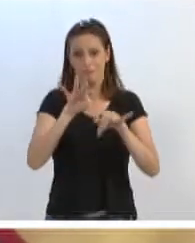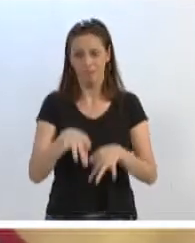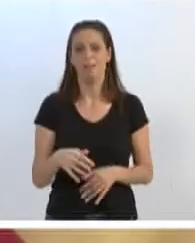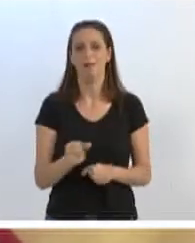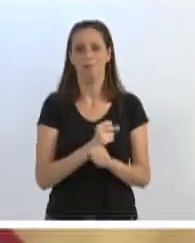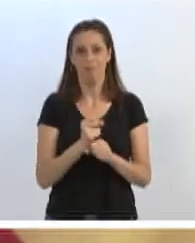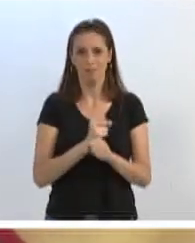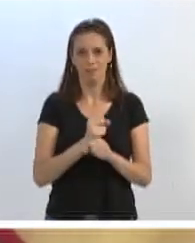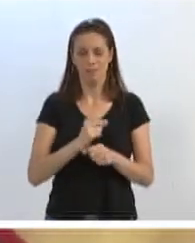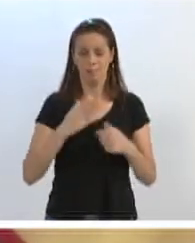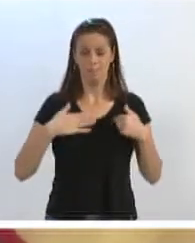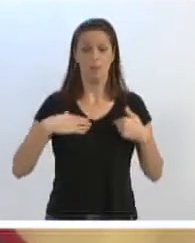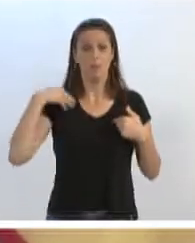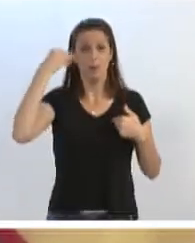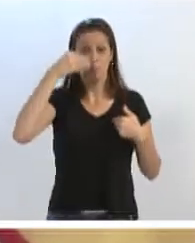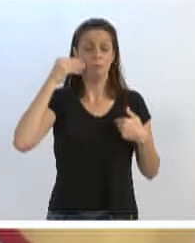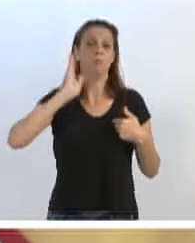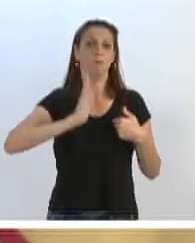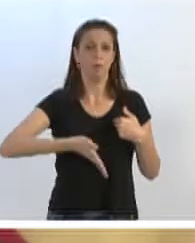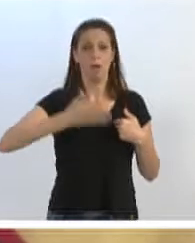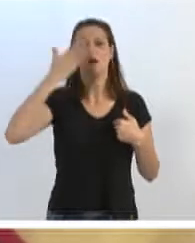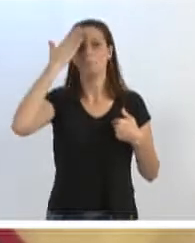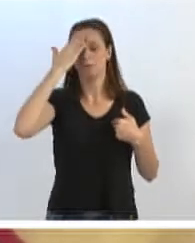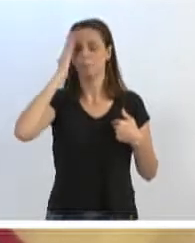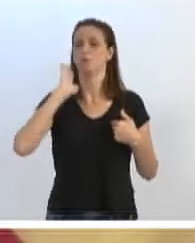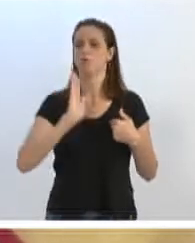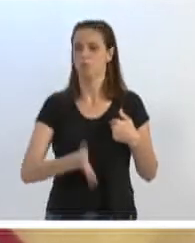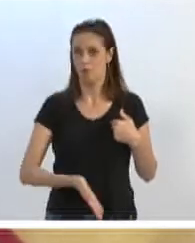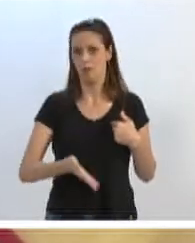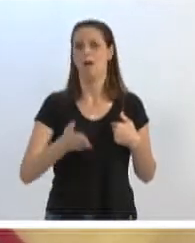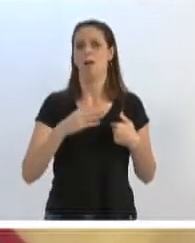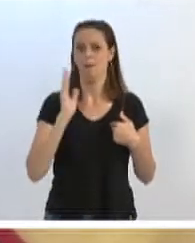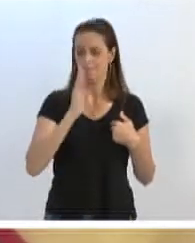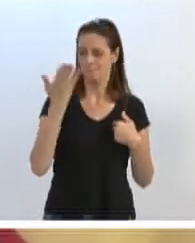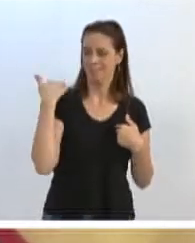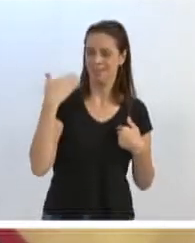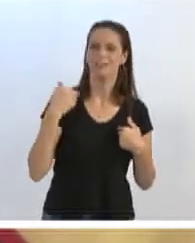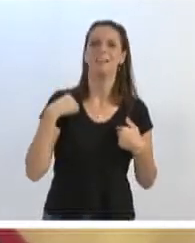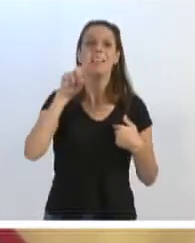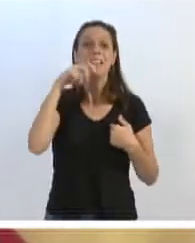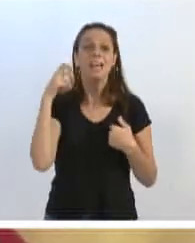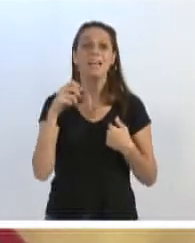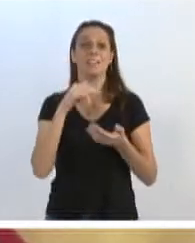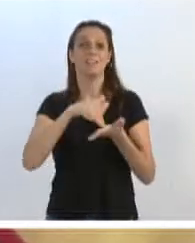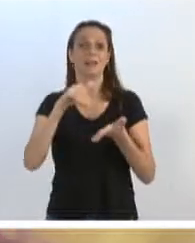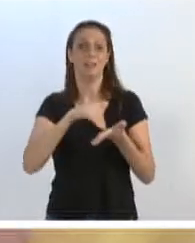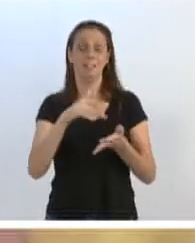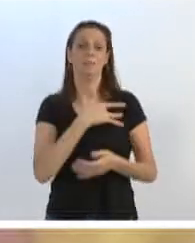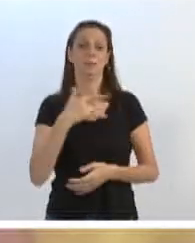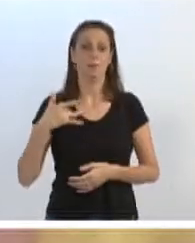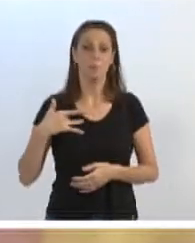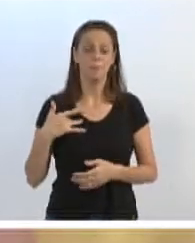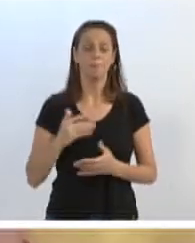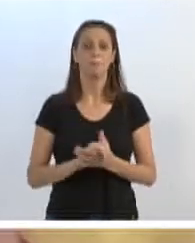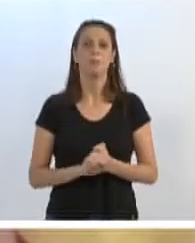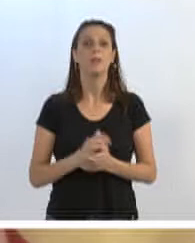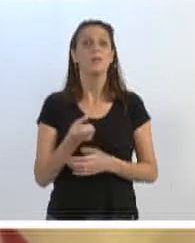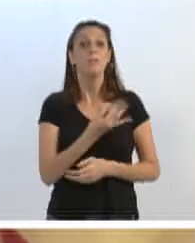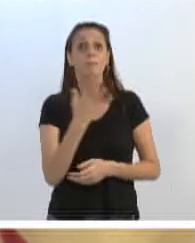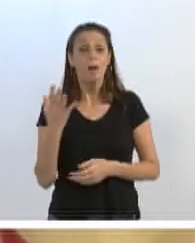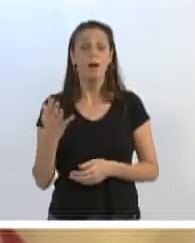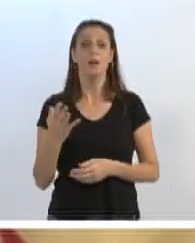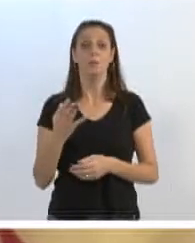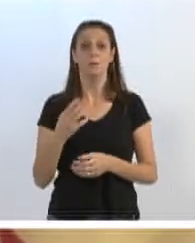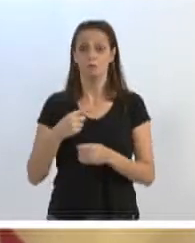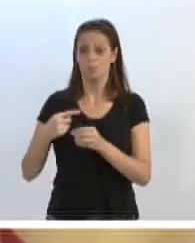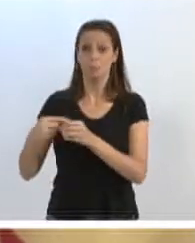que eu posso trazer aqui pra vocês que vivenciei isso enquanto secretário de saúde muitos municípios do entorno da nossa